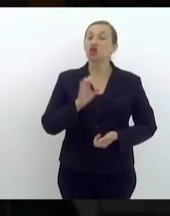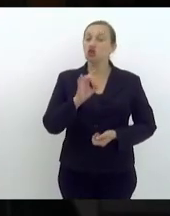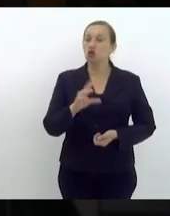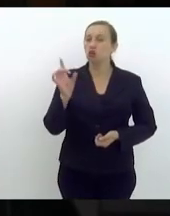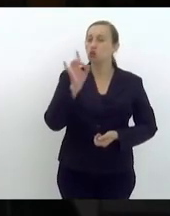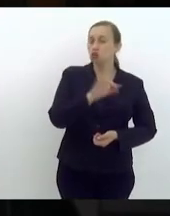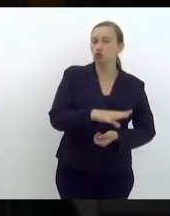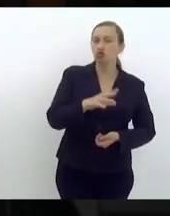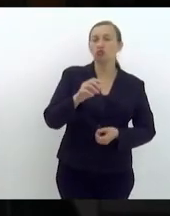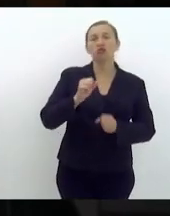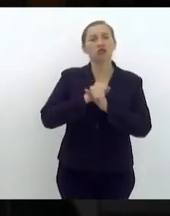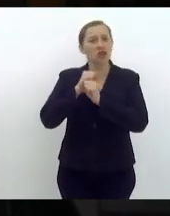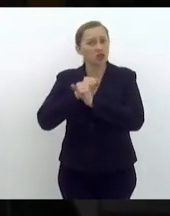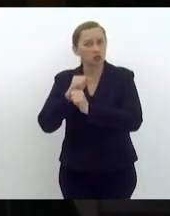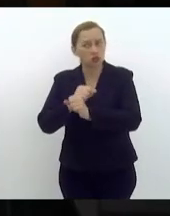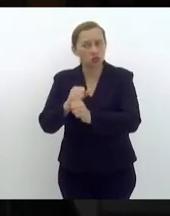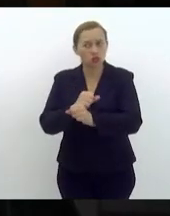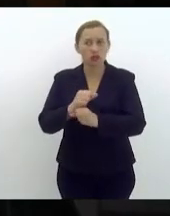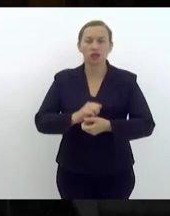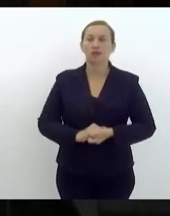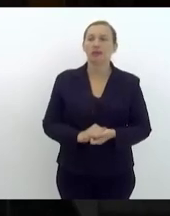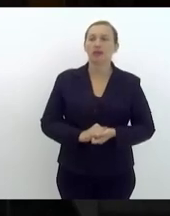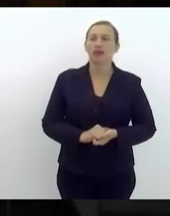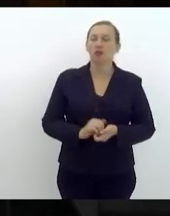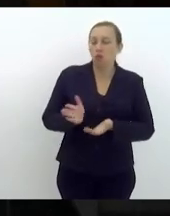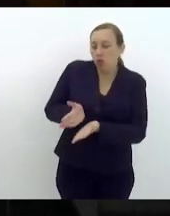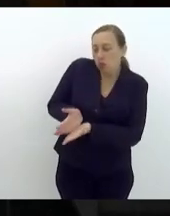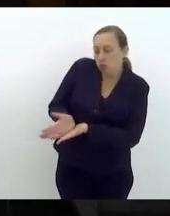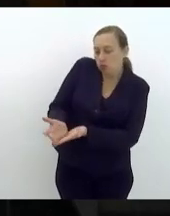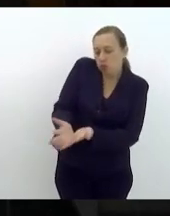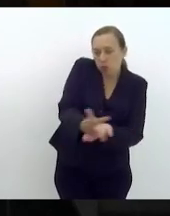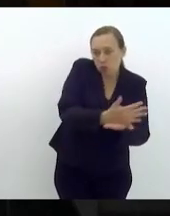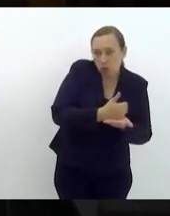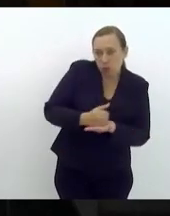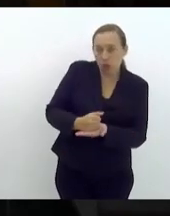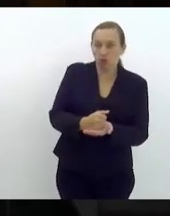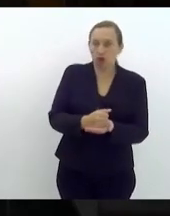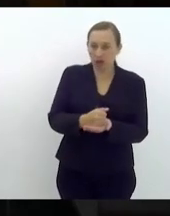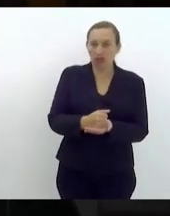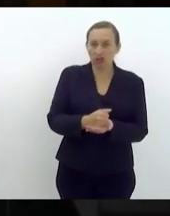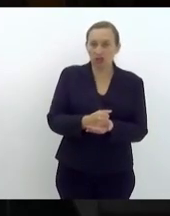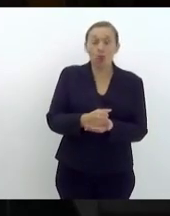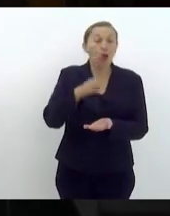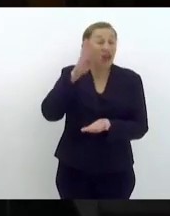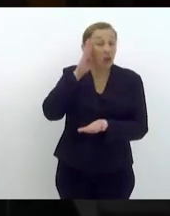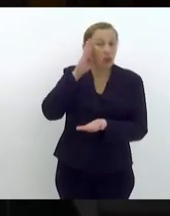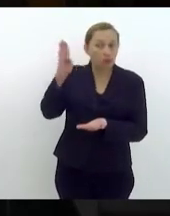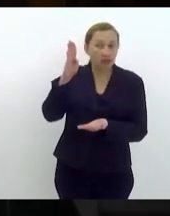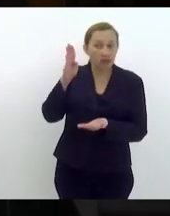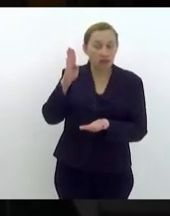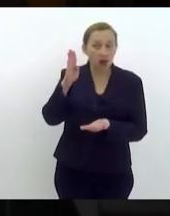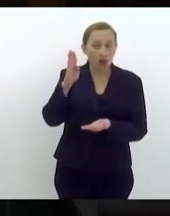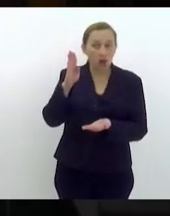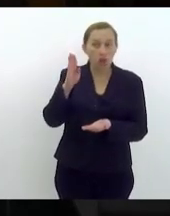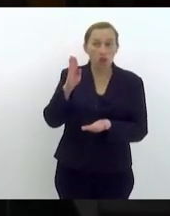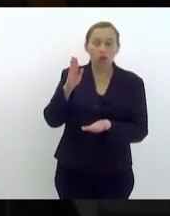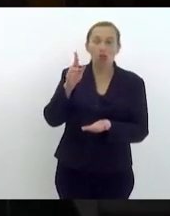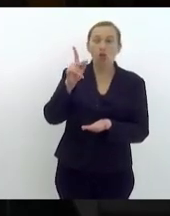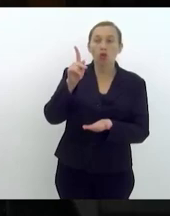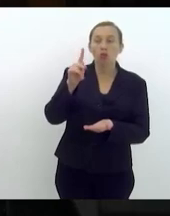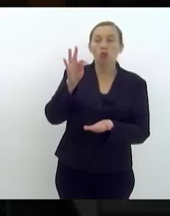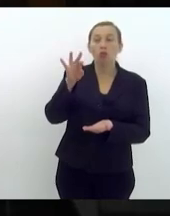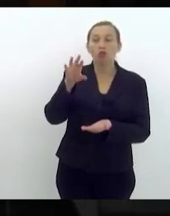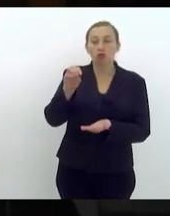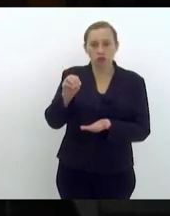nos últimos anos arrecadação composto de Nero que é o principal posto do Rio de Janeiro que